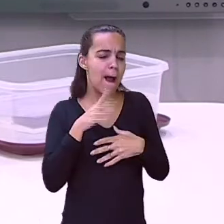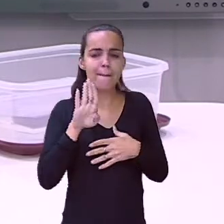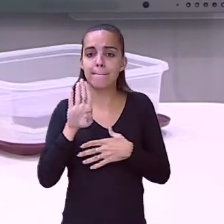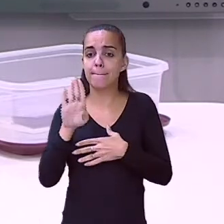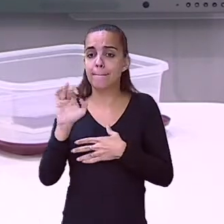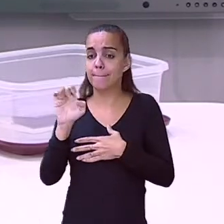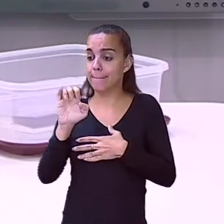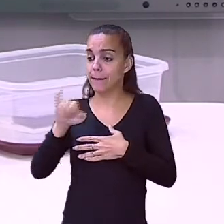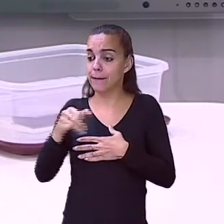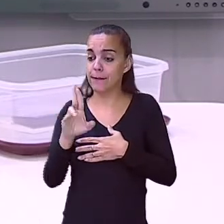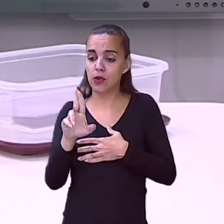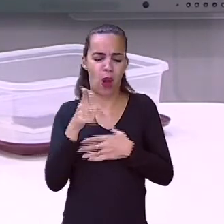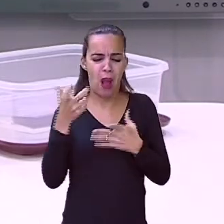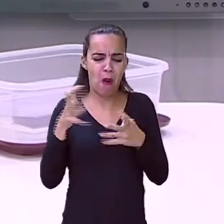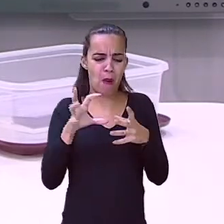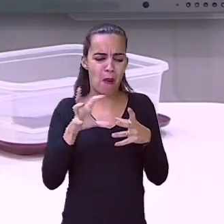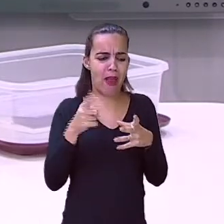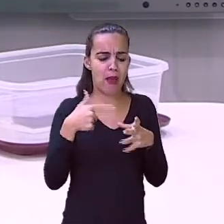separar